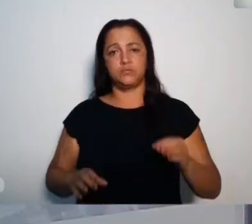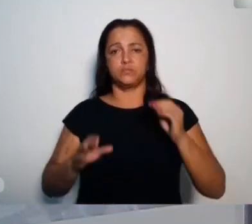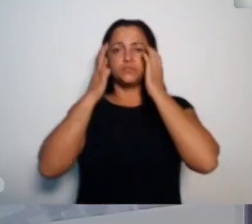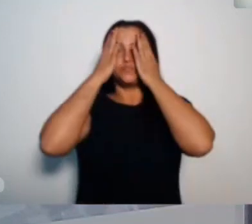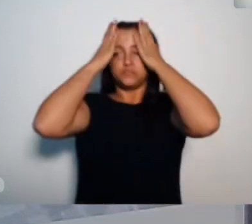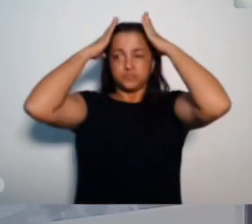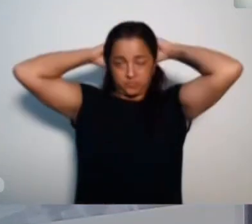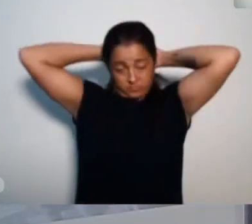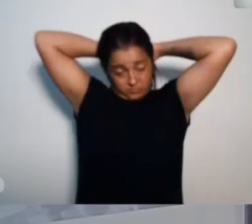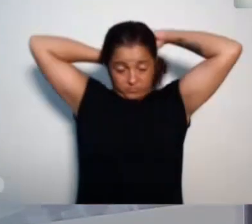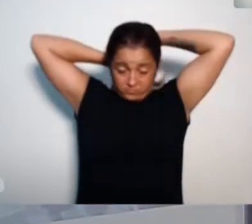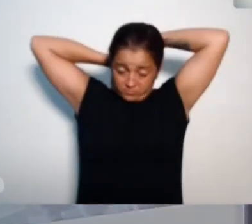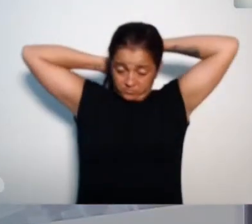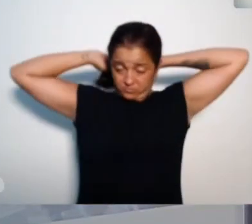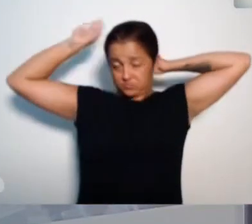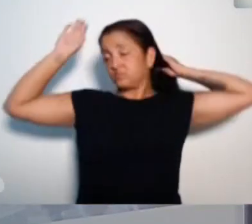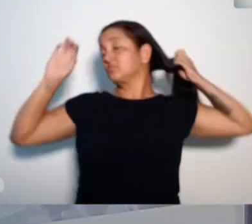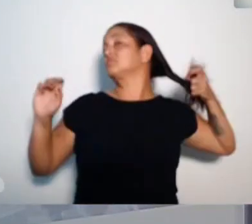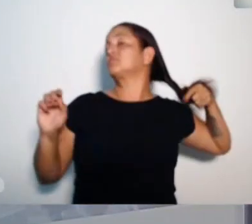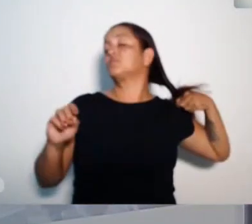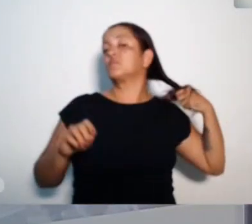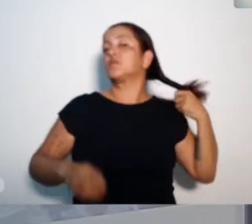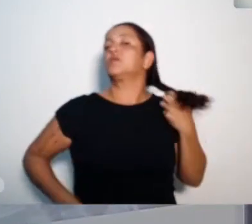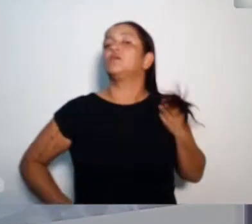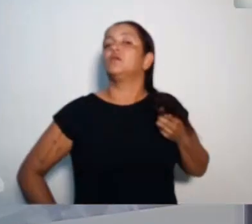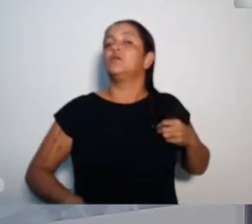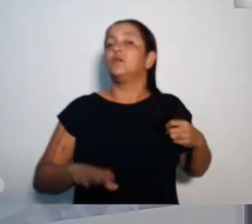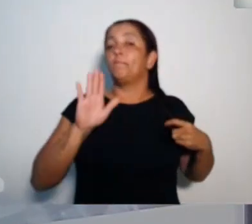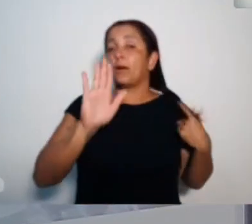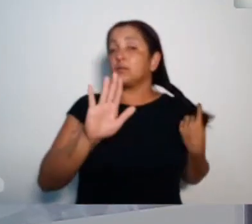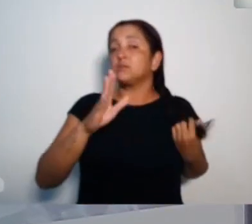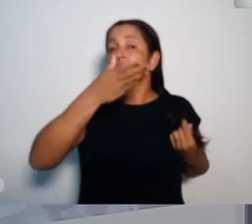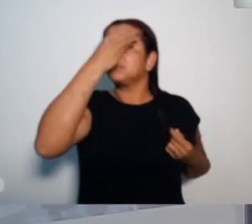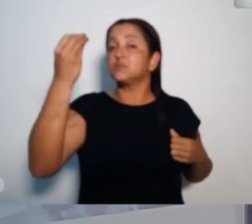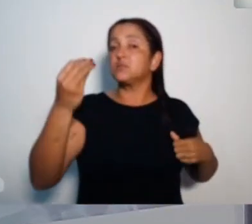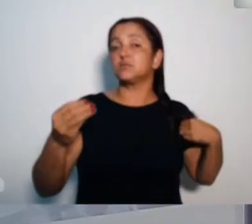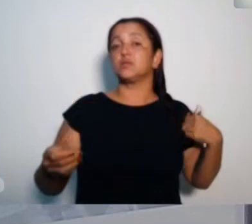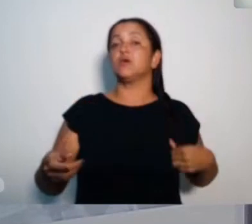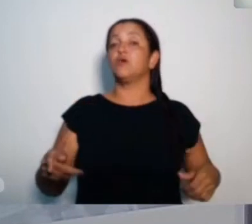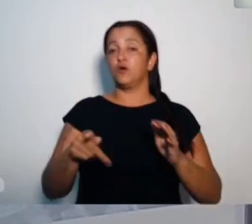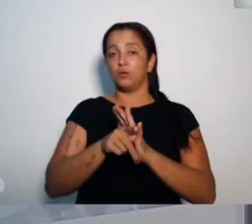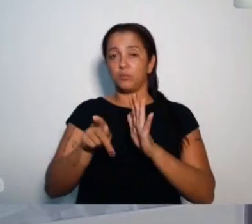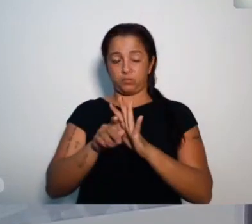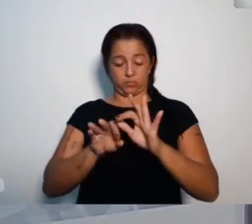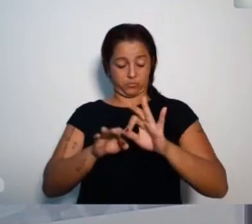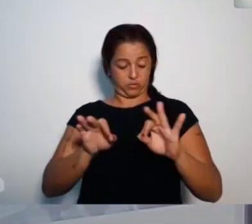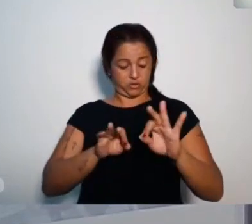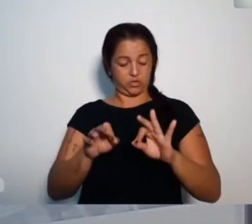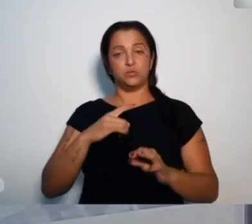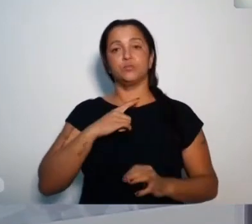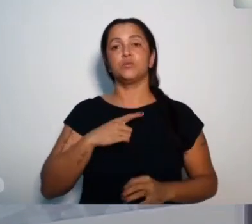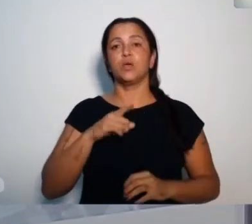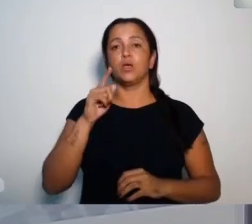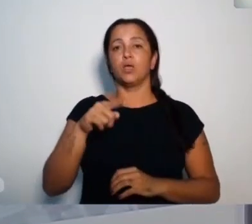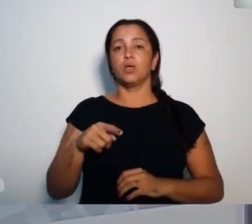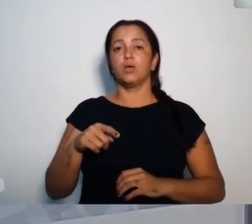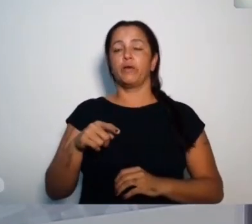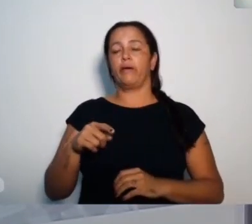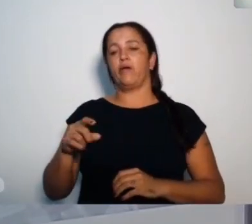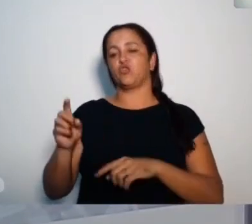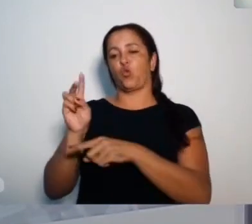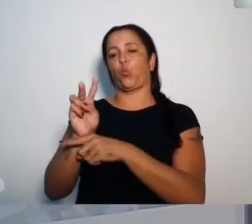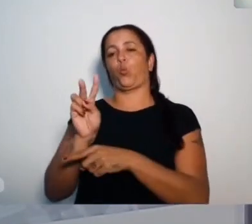Mas esqueçam que o projeto tem o caráter, que só tem o caráter de proteção